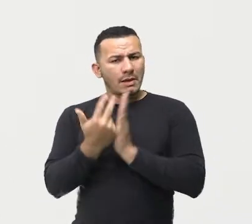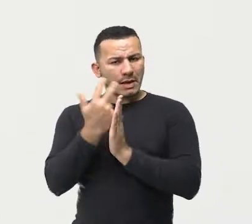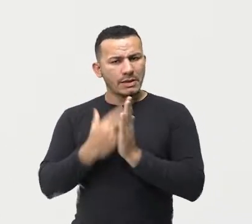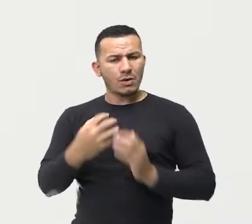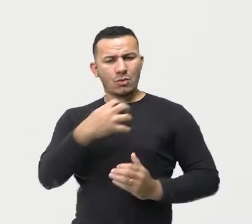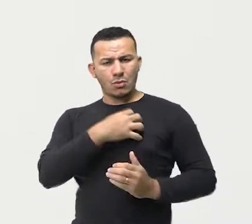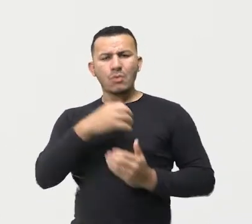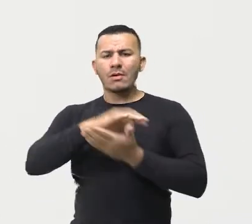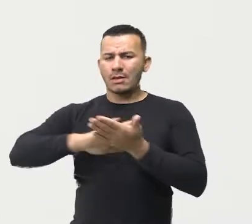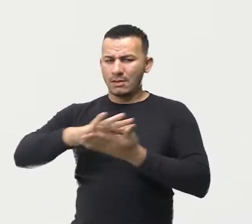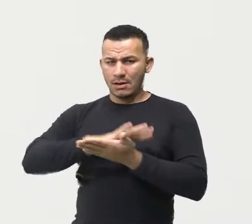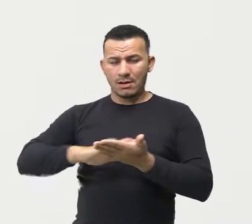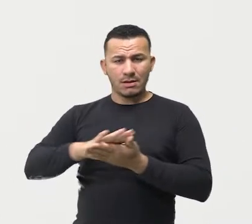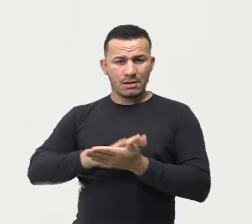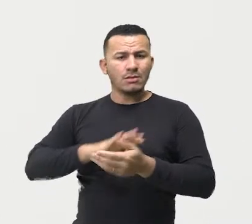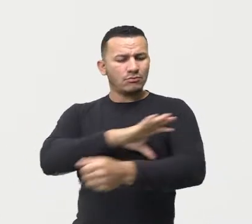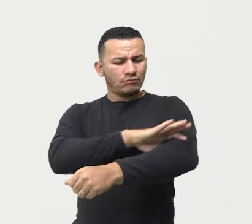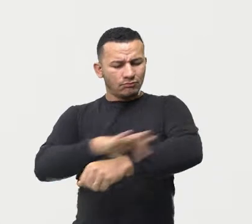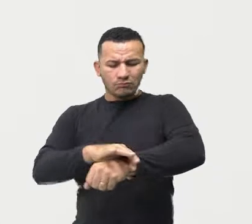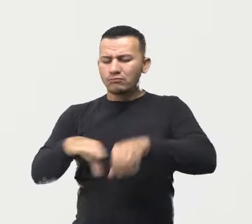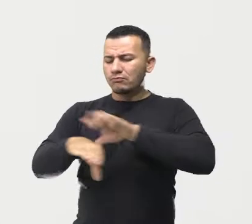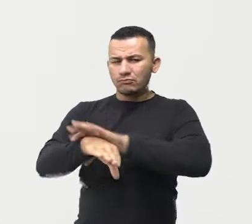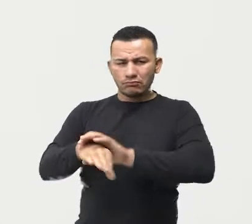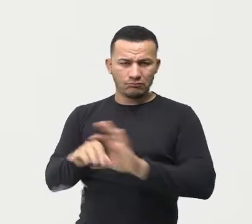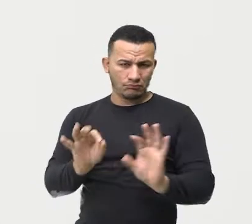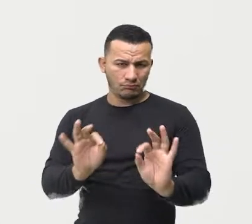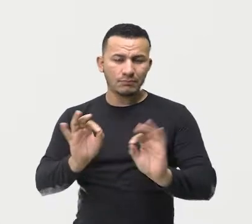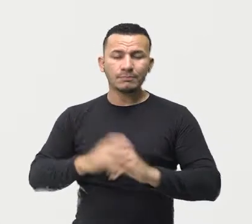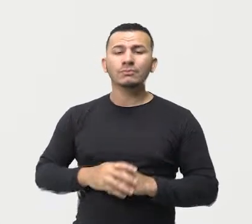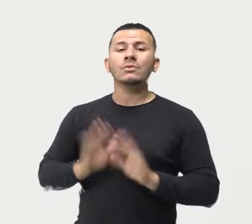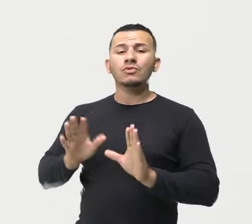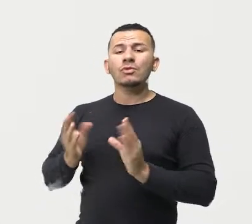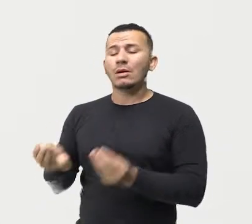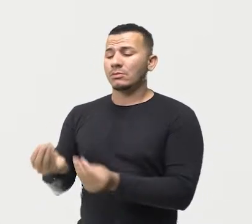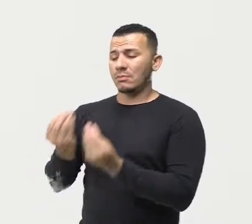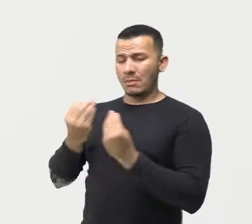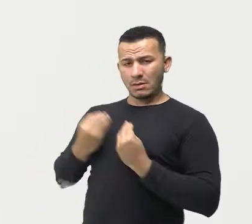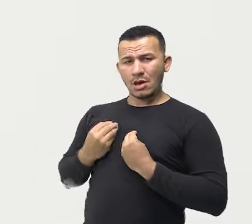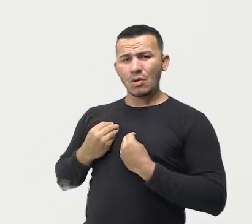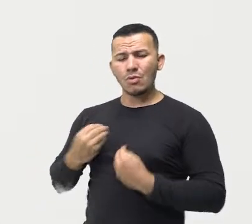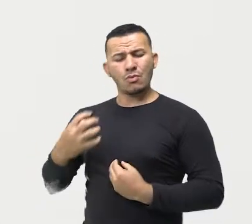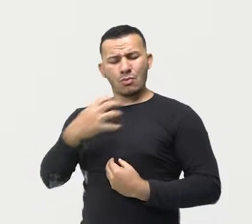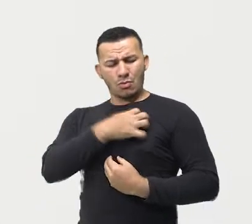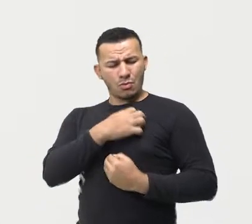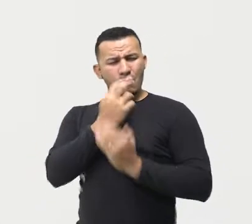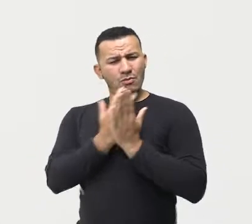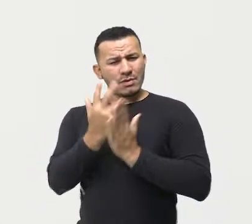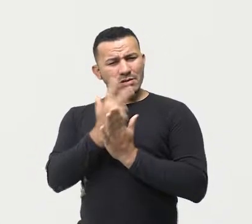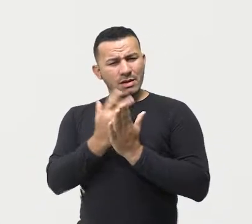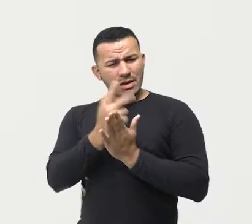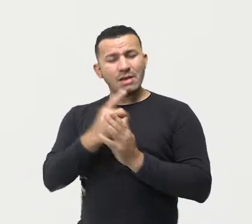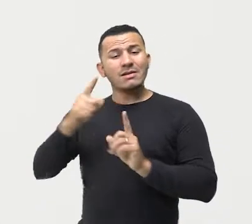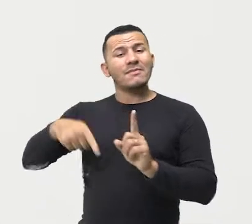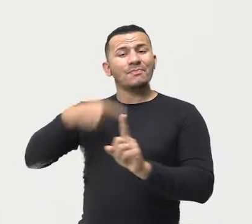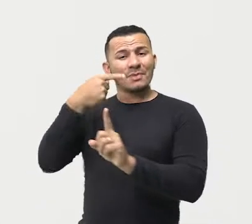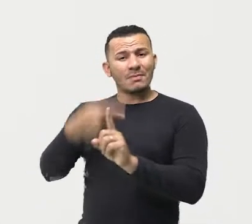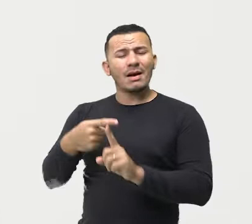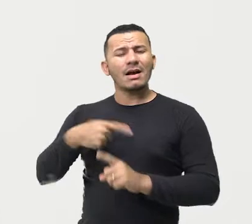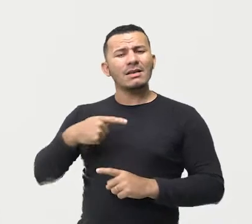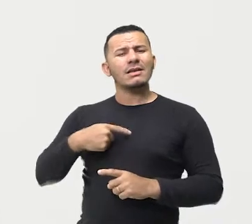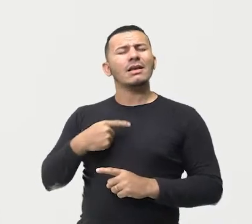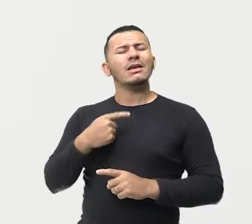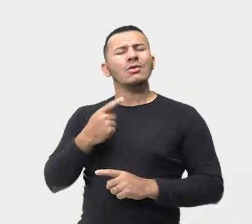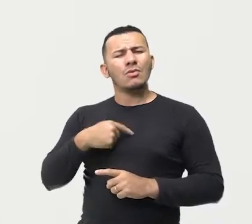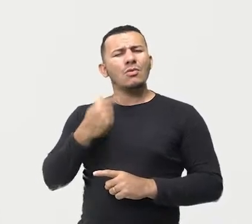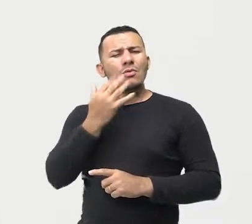logo no peito eu recebi o produto com uma logo no peito e ainda com uma pequena